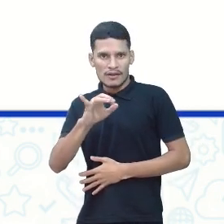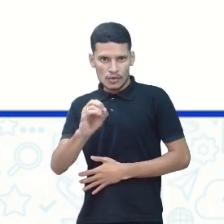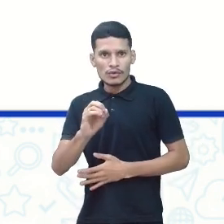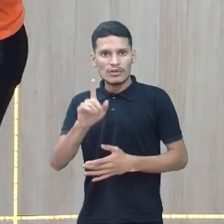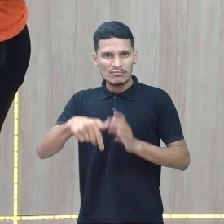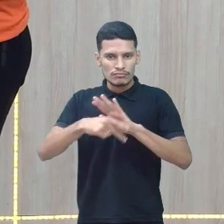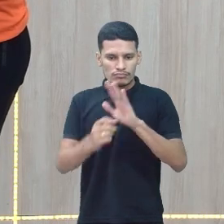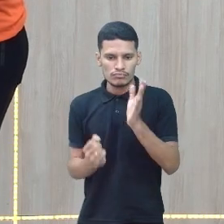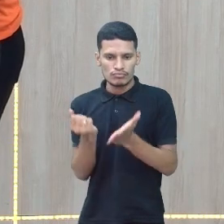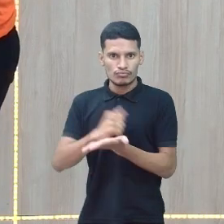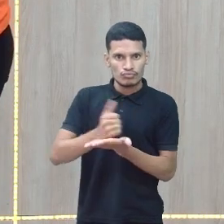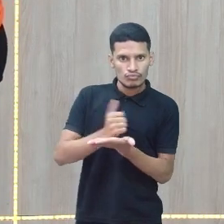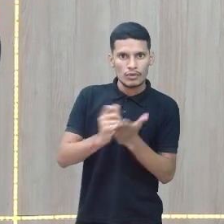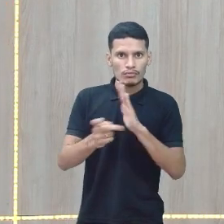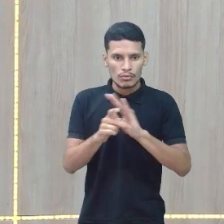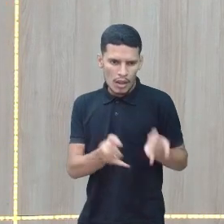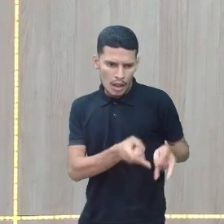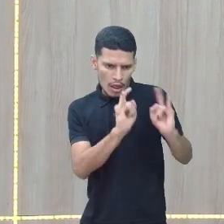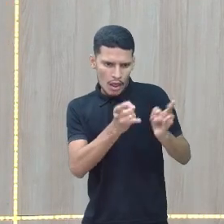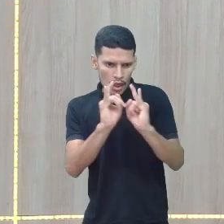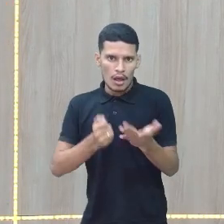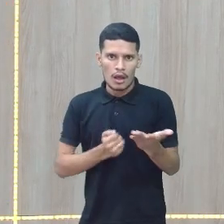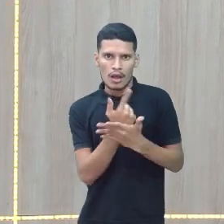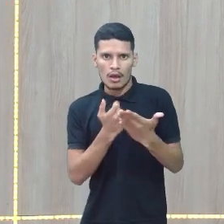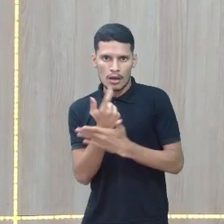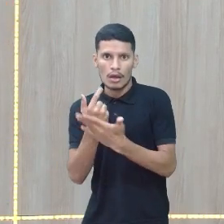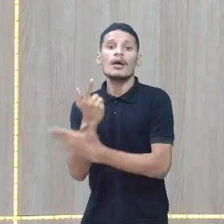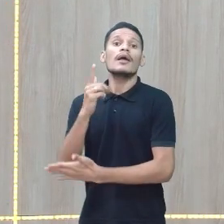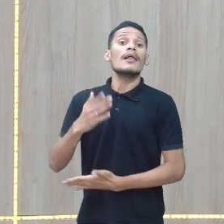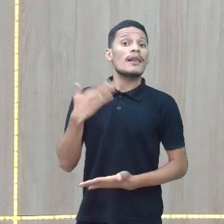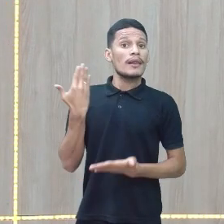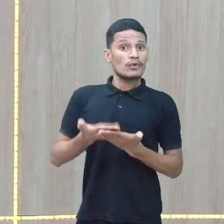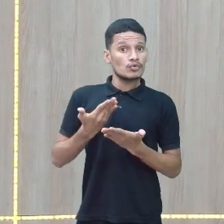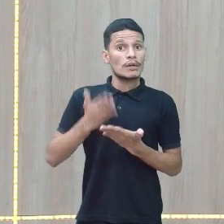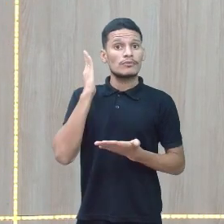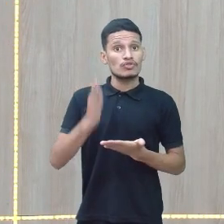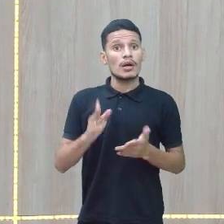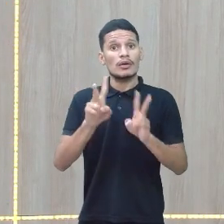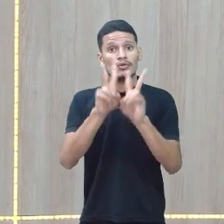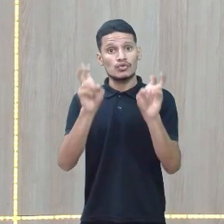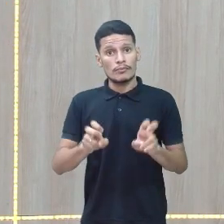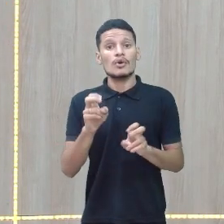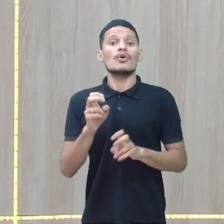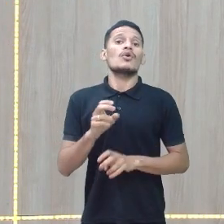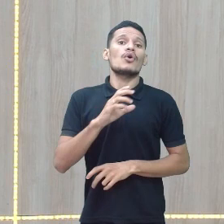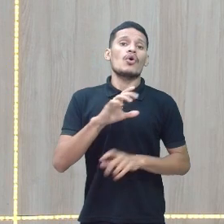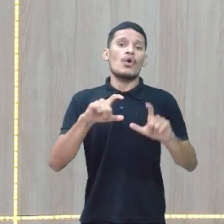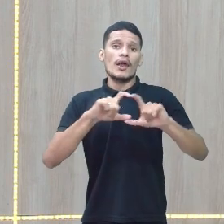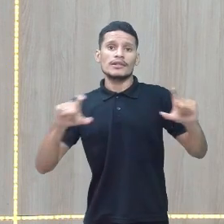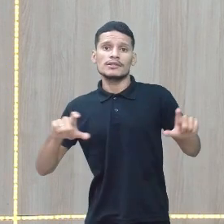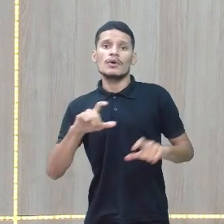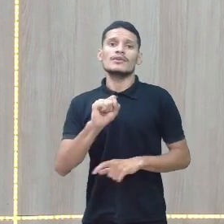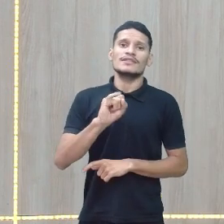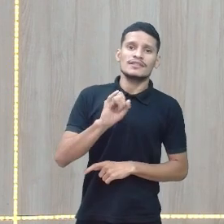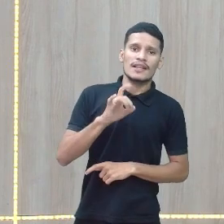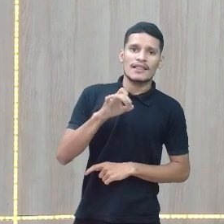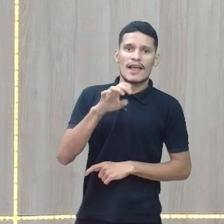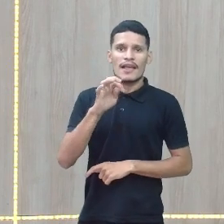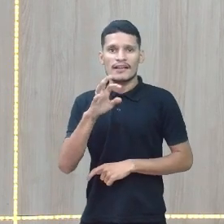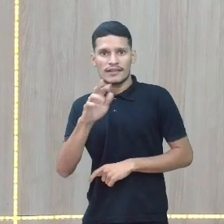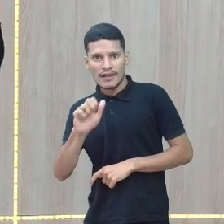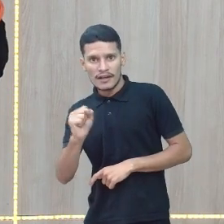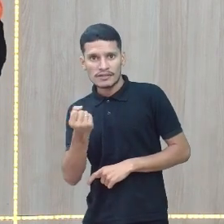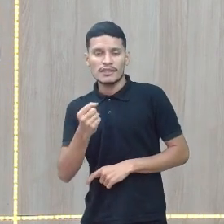orações coordenadas, sindéticas, assindéticas, estudamos a parte de sintaxe, não é? De